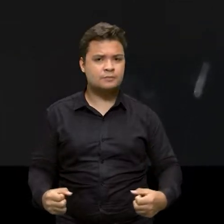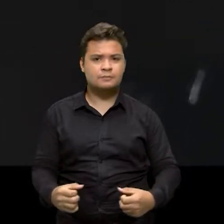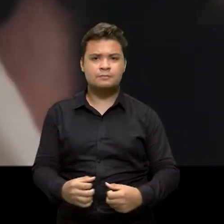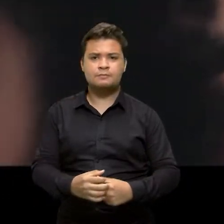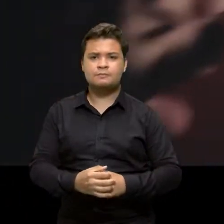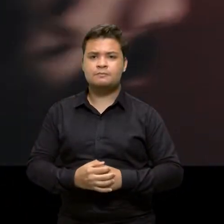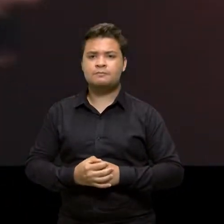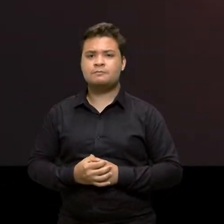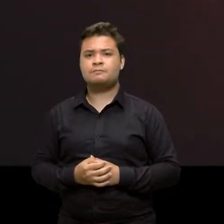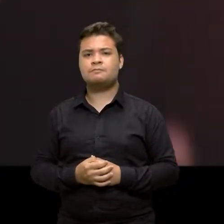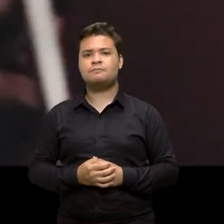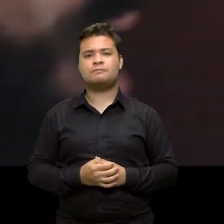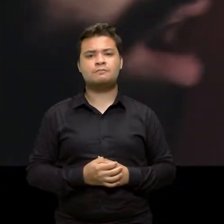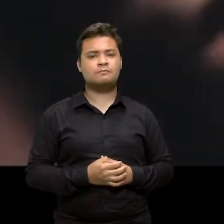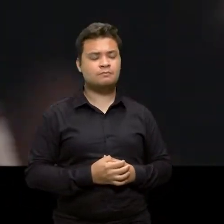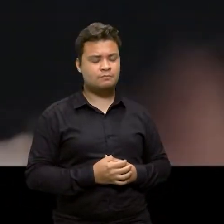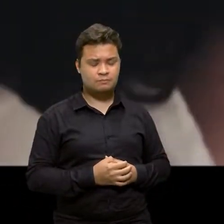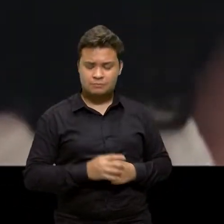come.